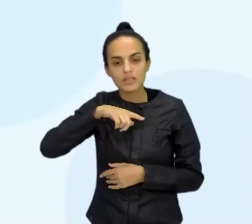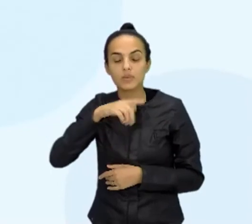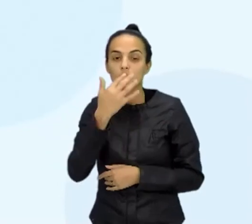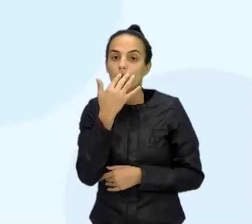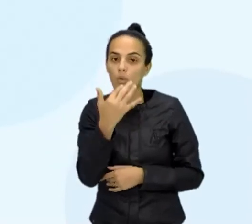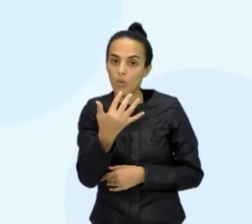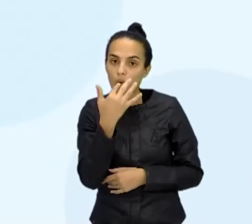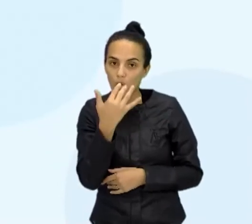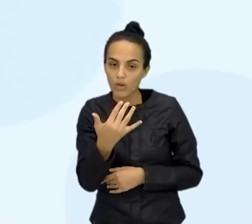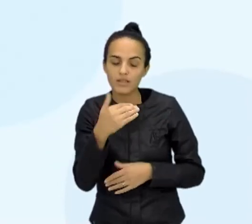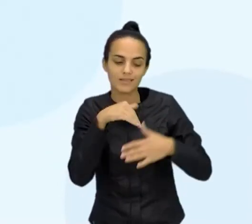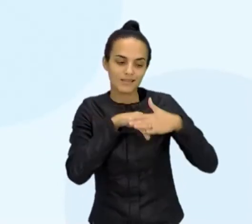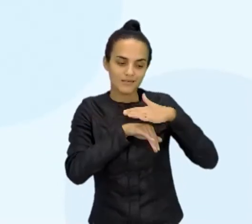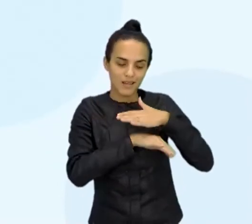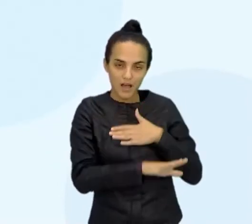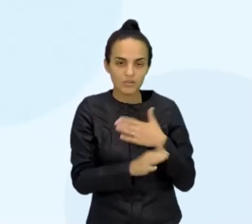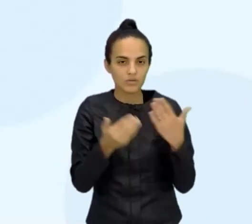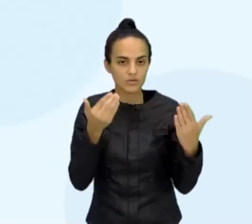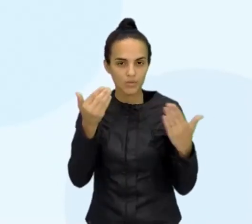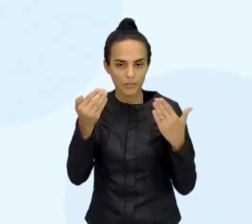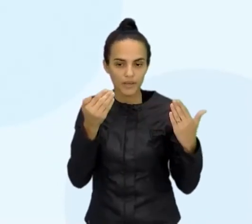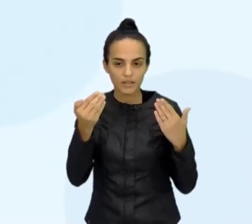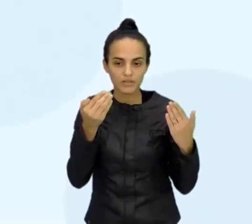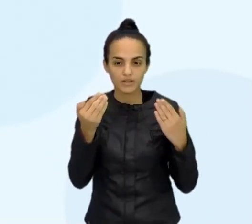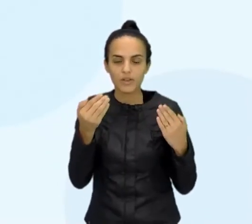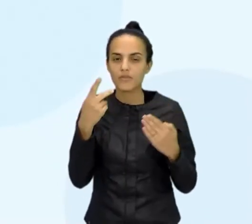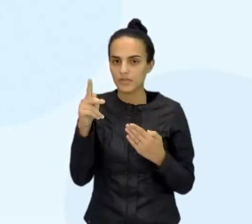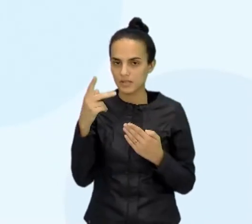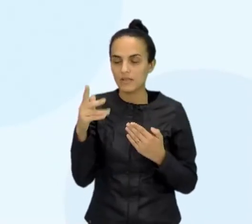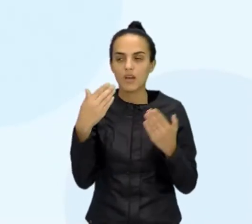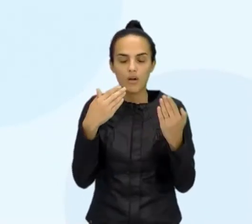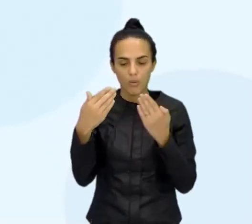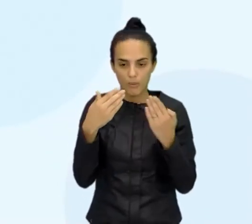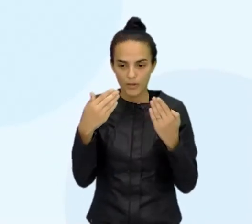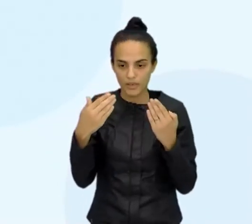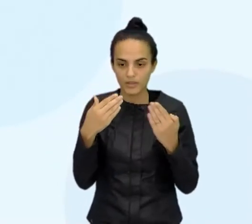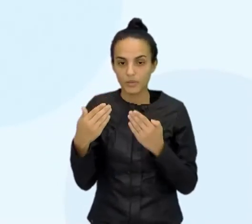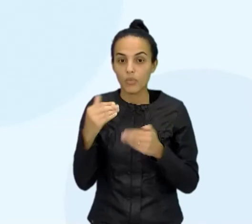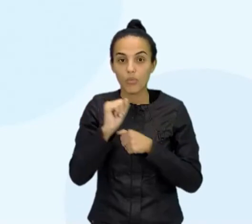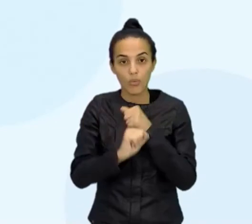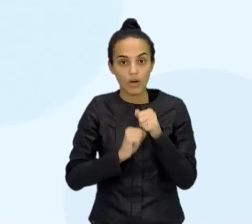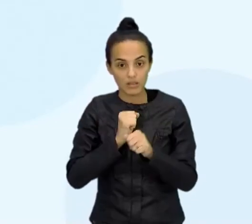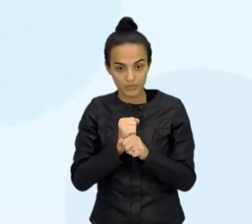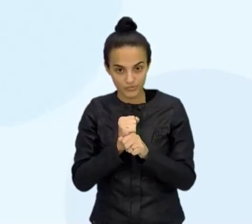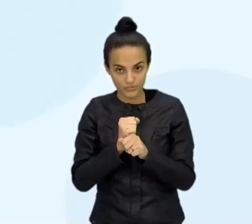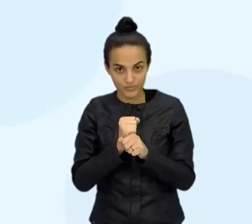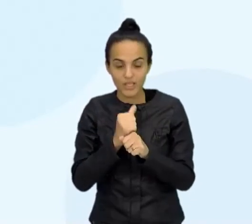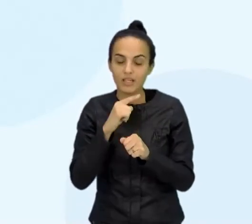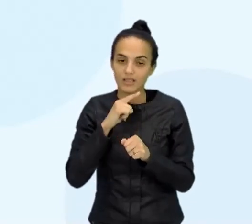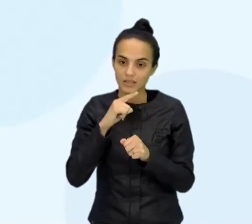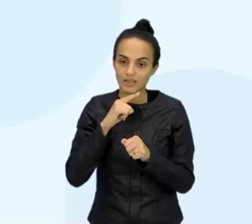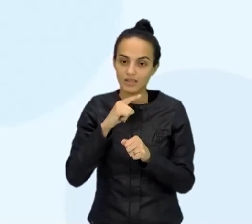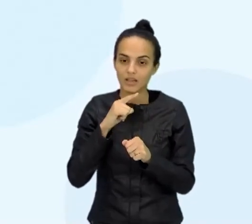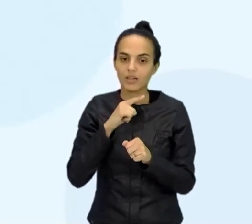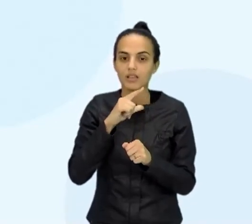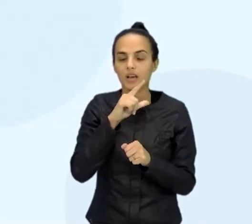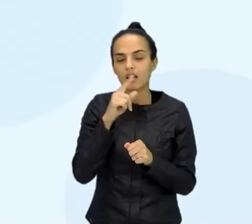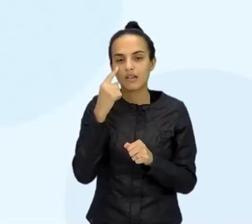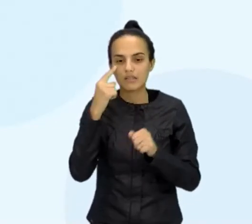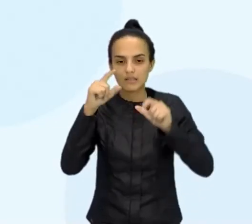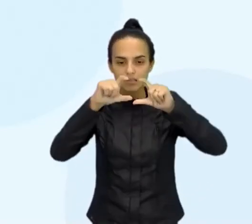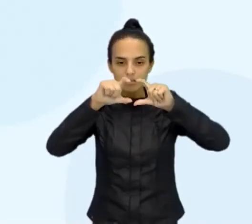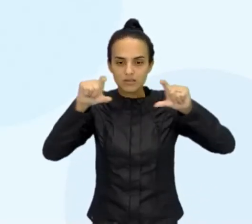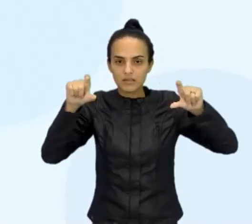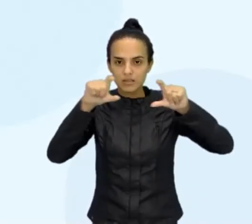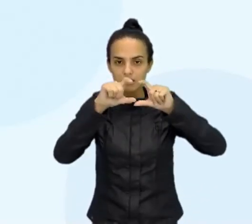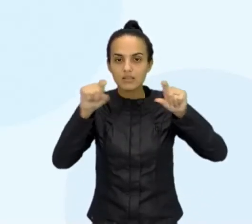né, e dados comparativos. Então, você vai comparar o ano, que está na parte horizontal, com